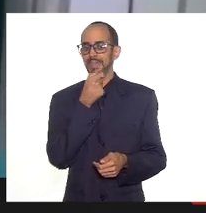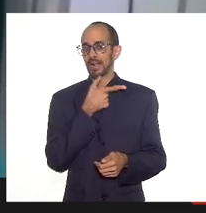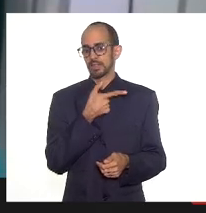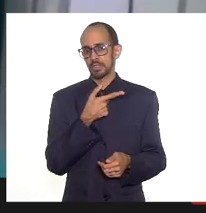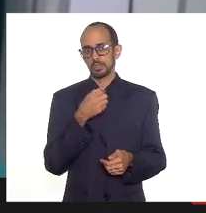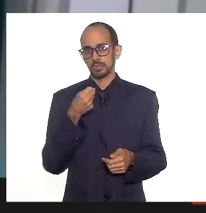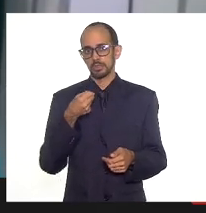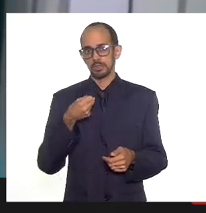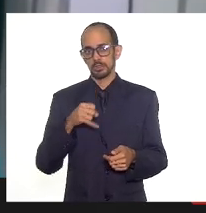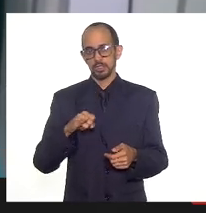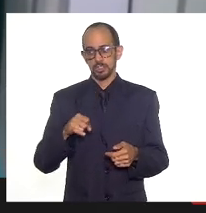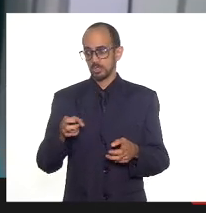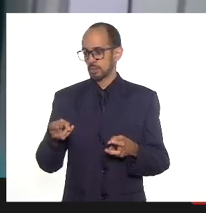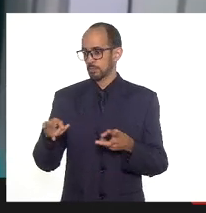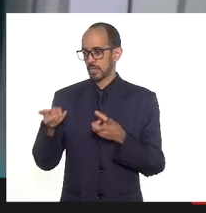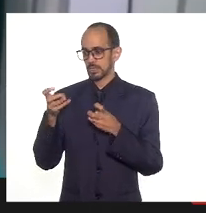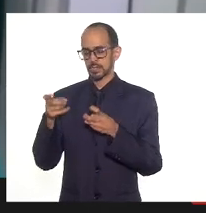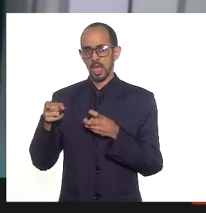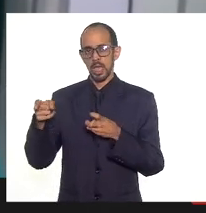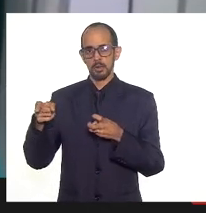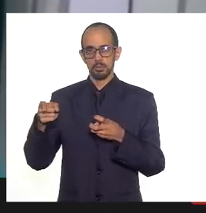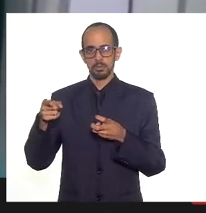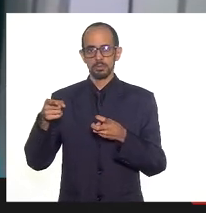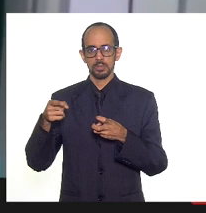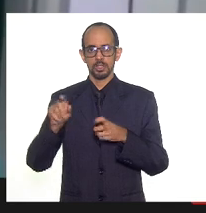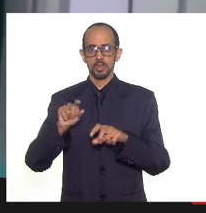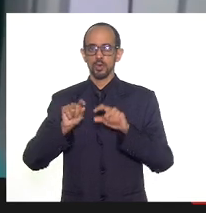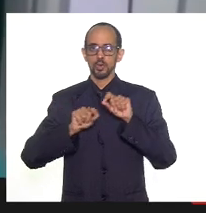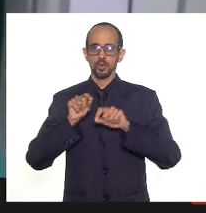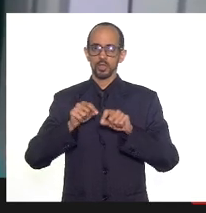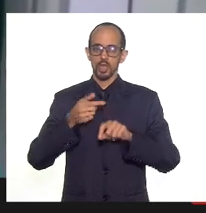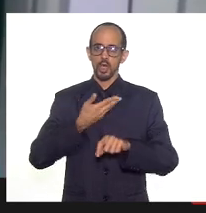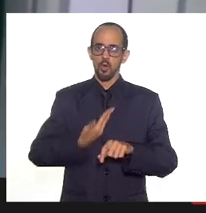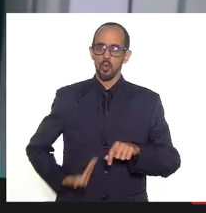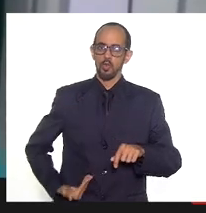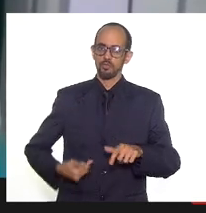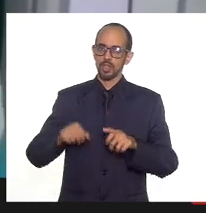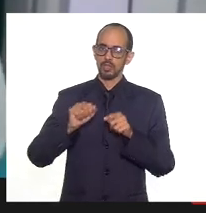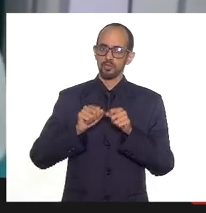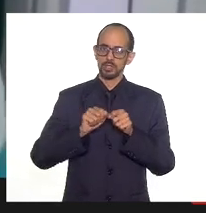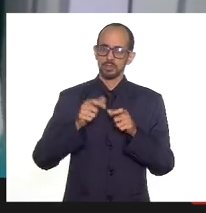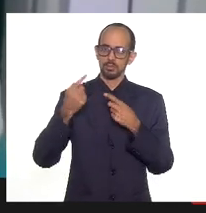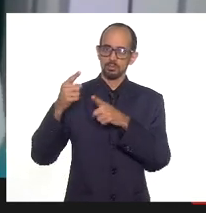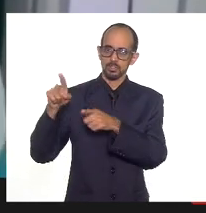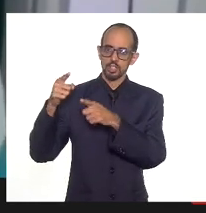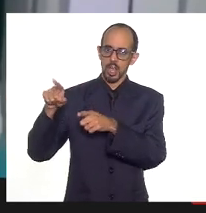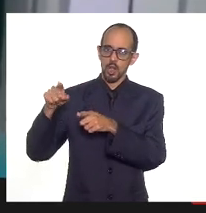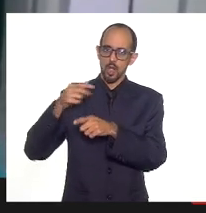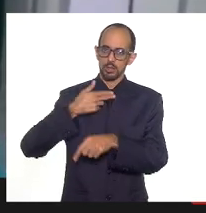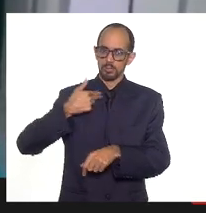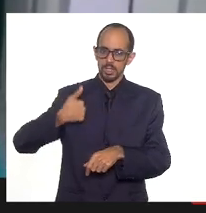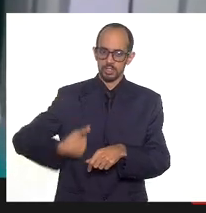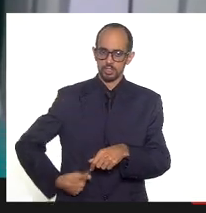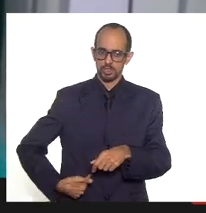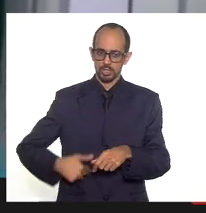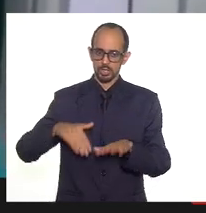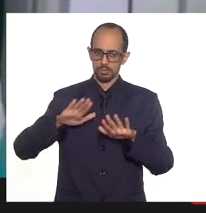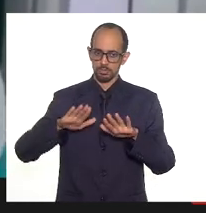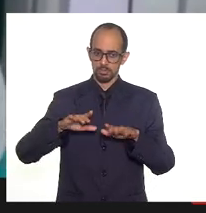brasileiro fazendo chacota com a China, quando deveria estar levando em conta muitas das decisões tomadas pela China nos últimos 10, 15